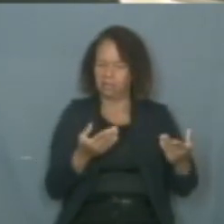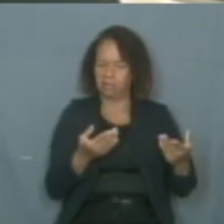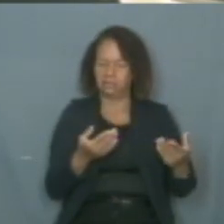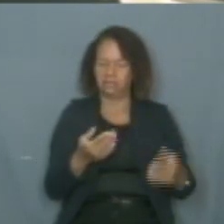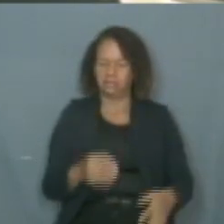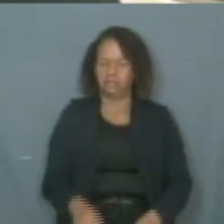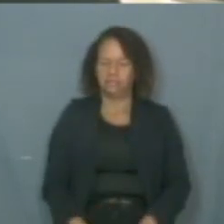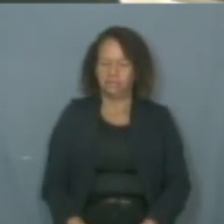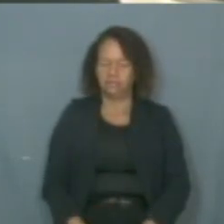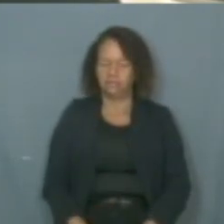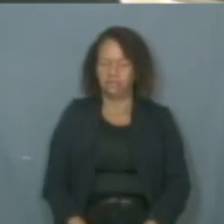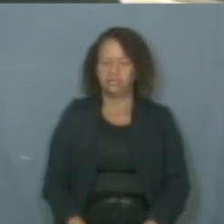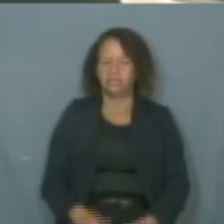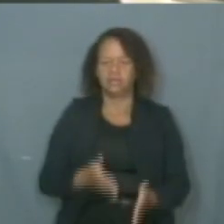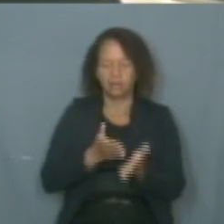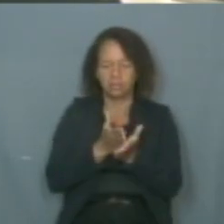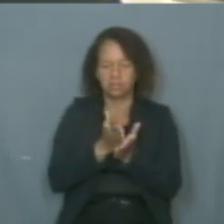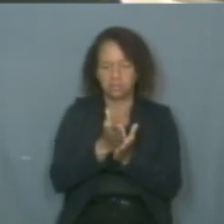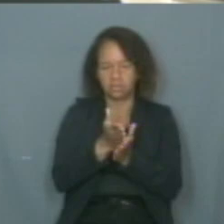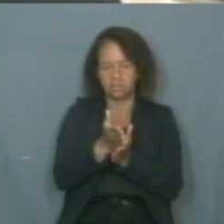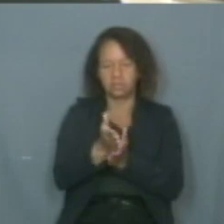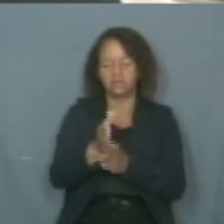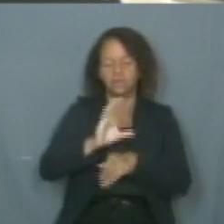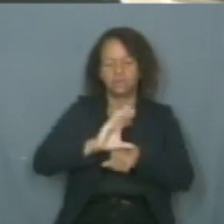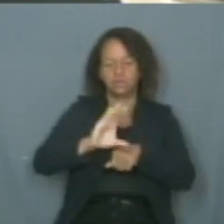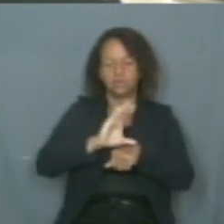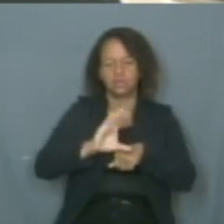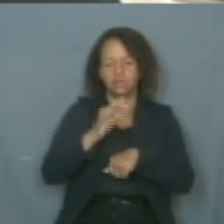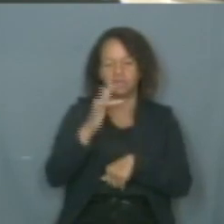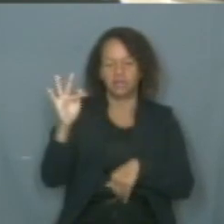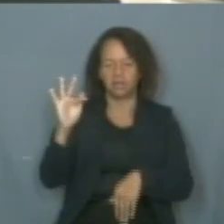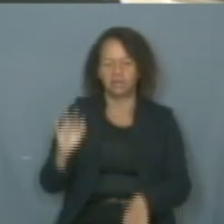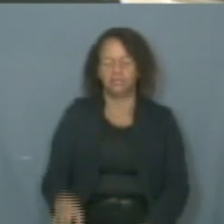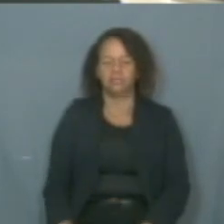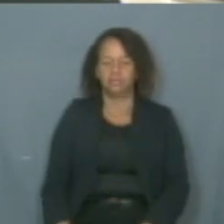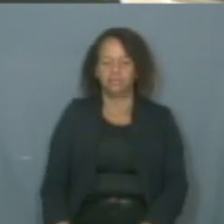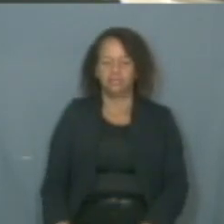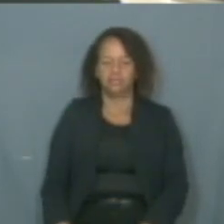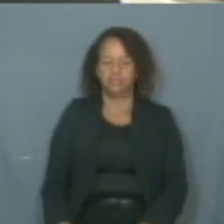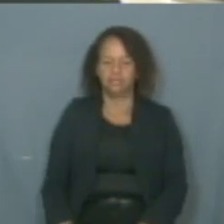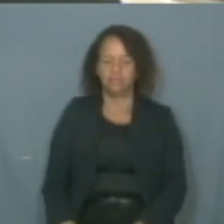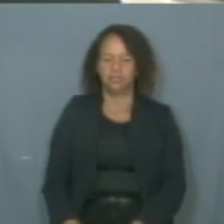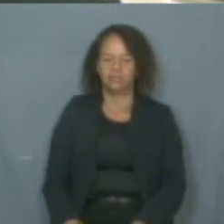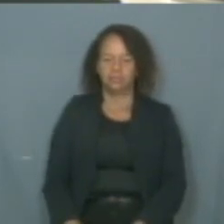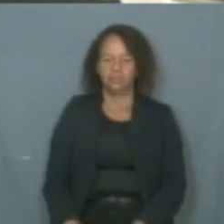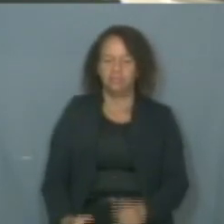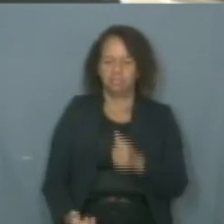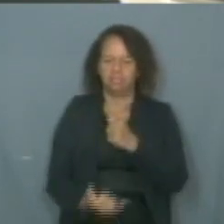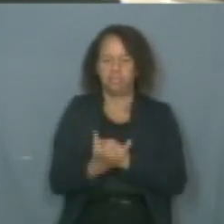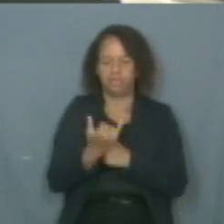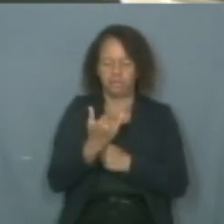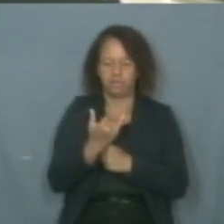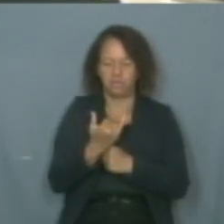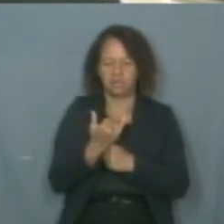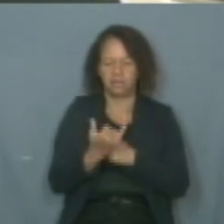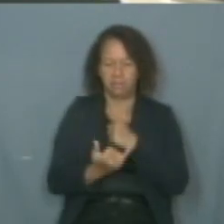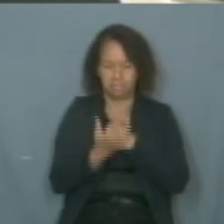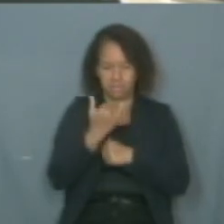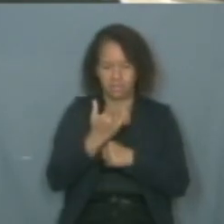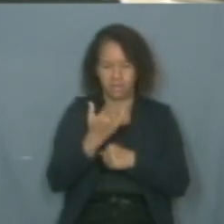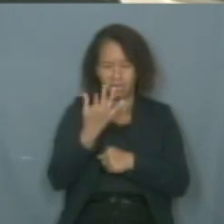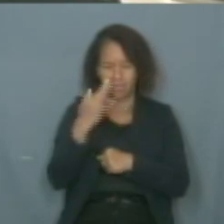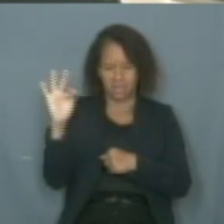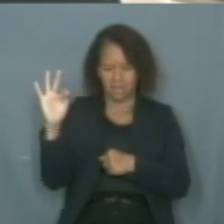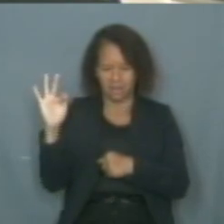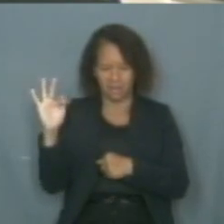não está seguindo a nossa Constituição Federal. Porque traidor da Constituição